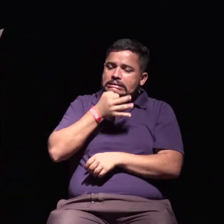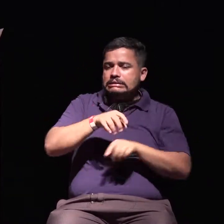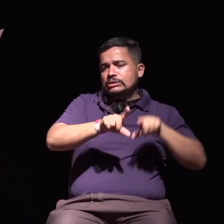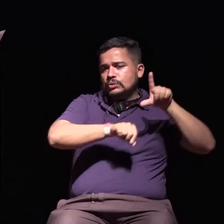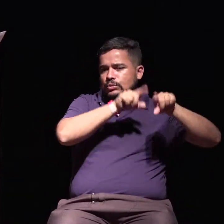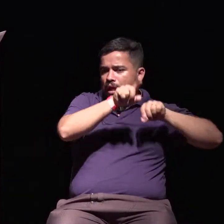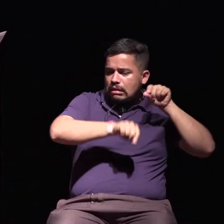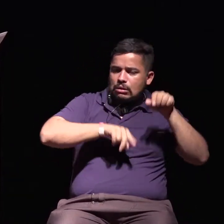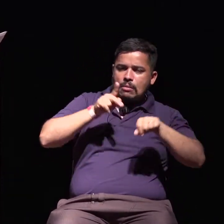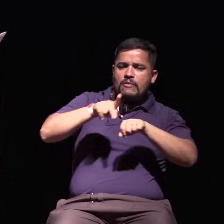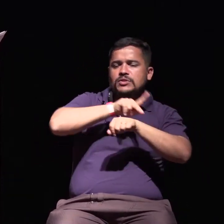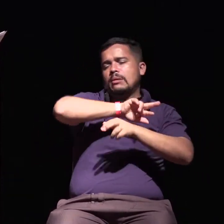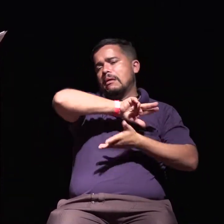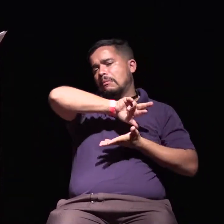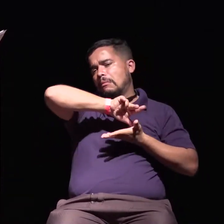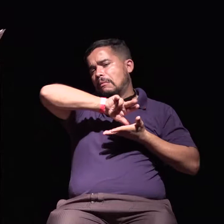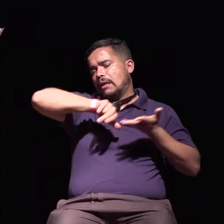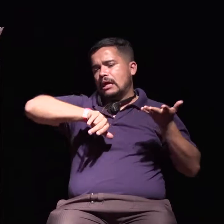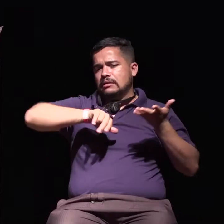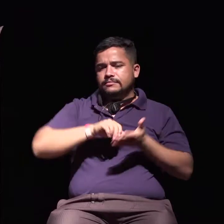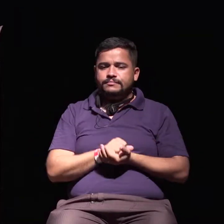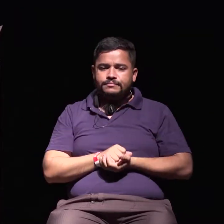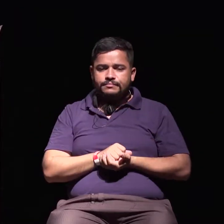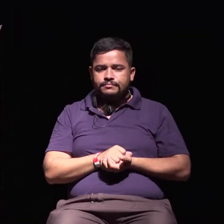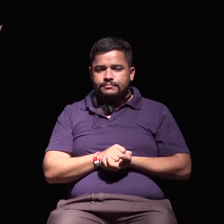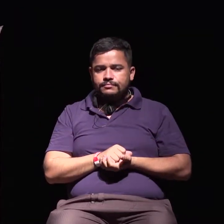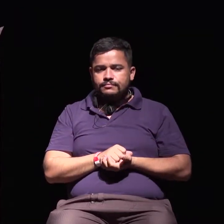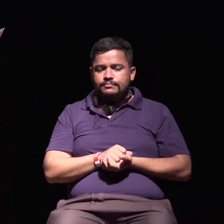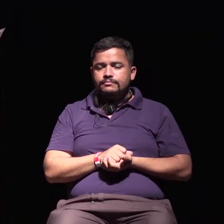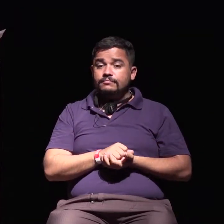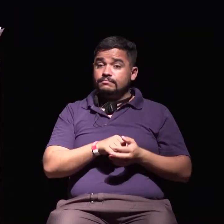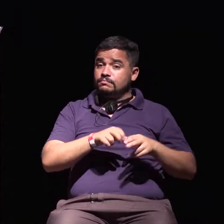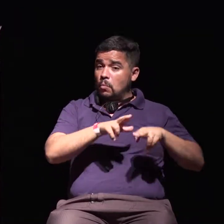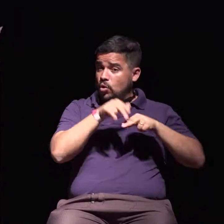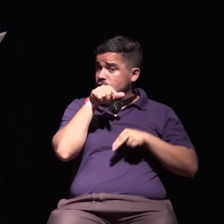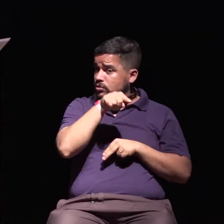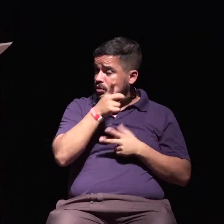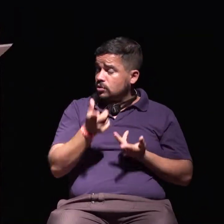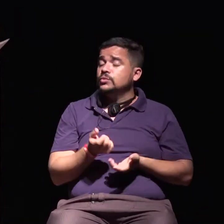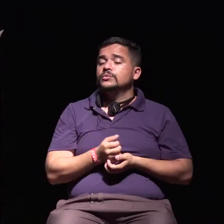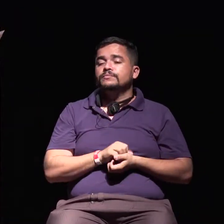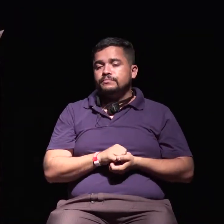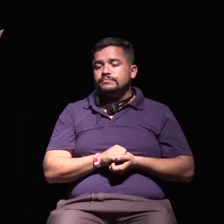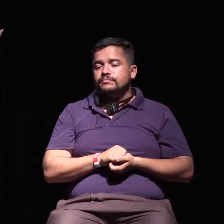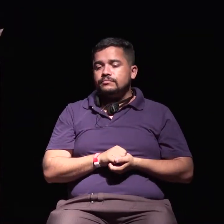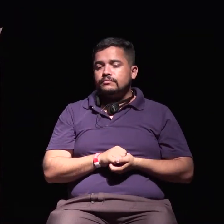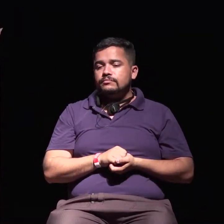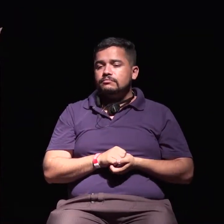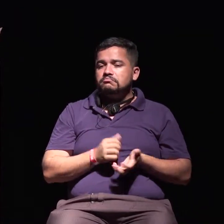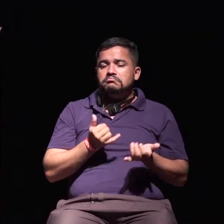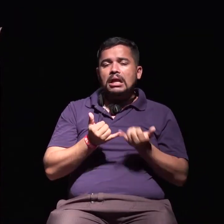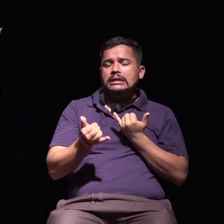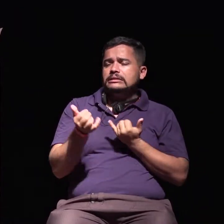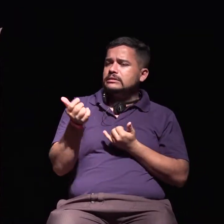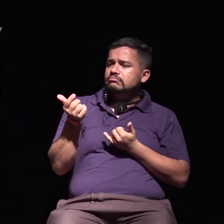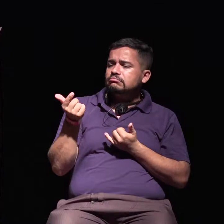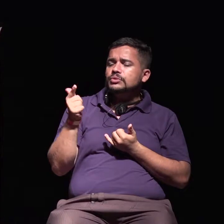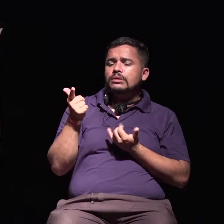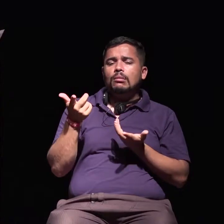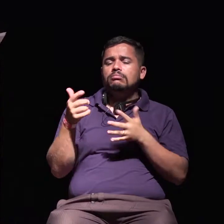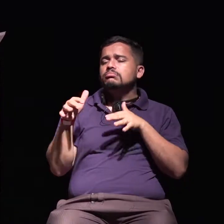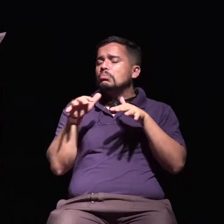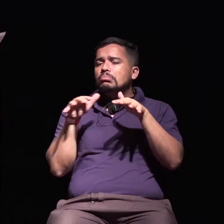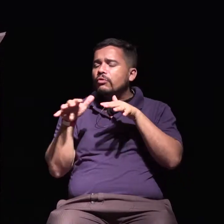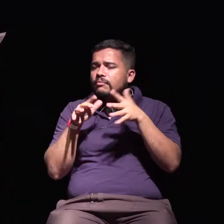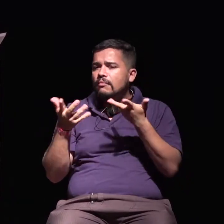curador, professor, etc. Por essa razão, digo que parece não haver um